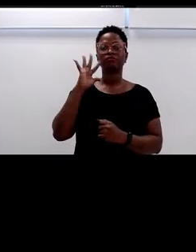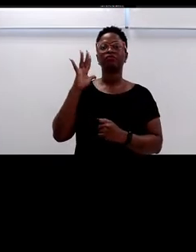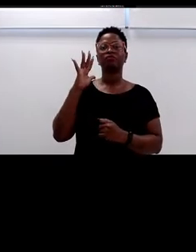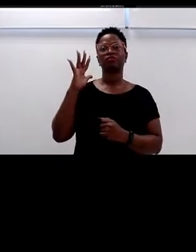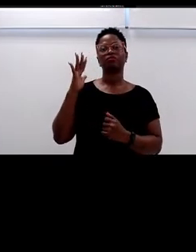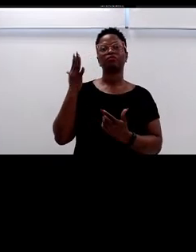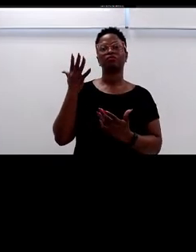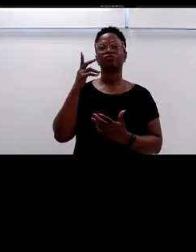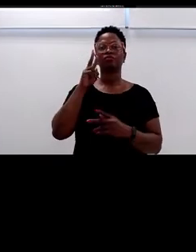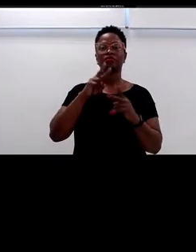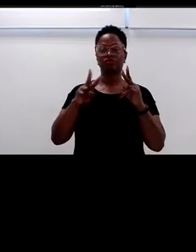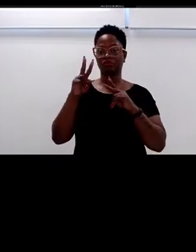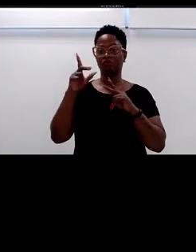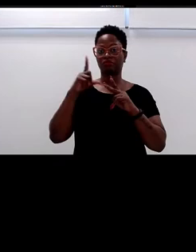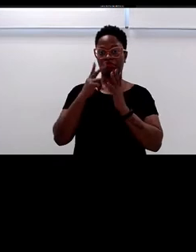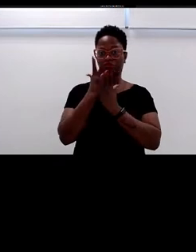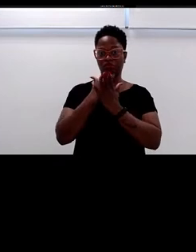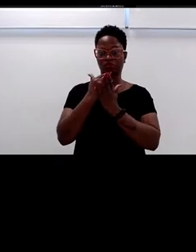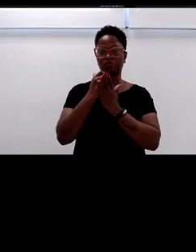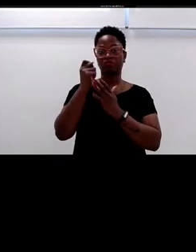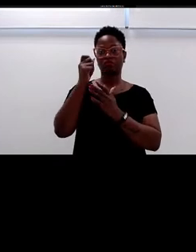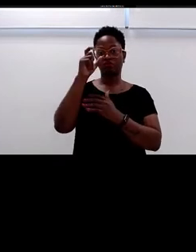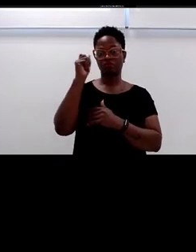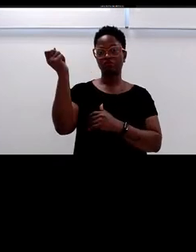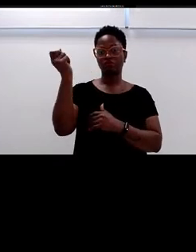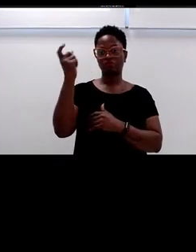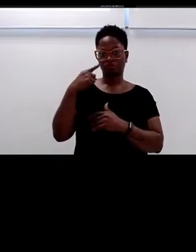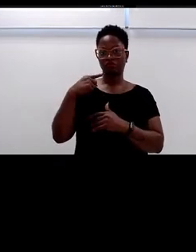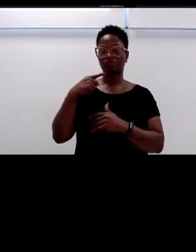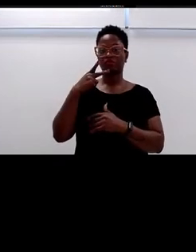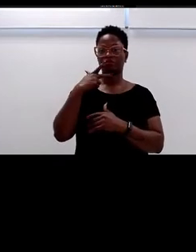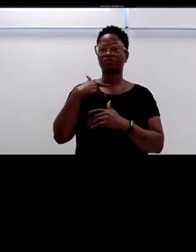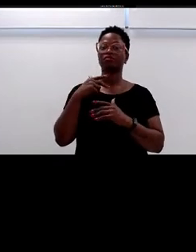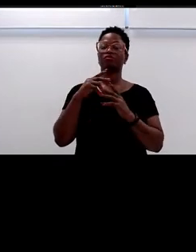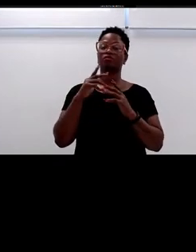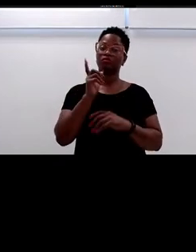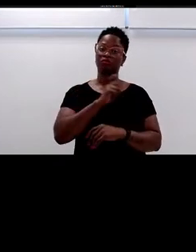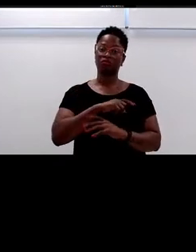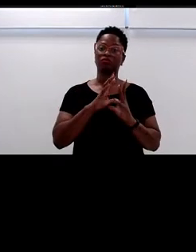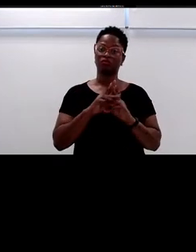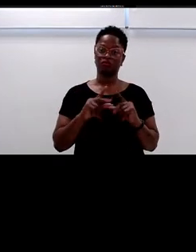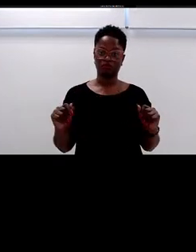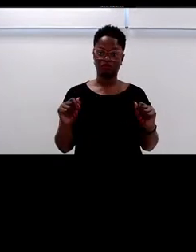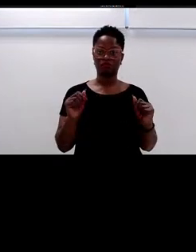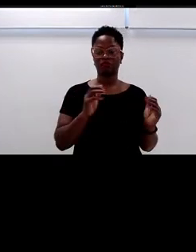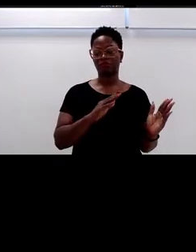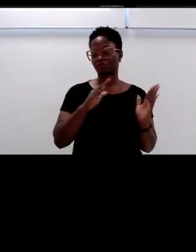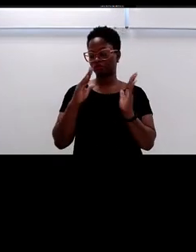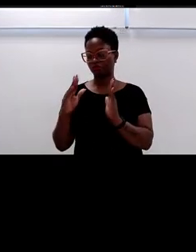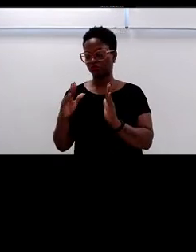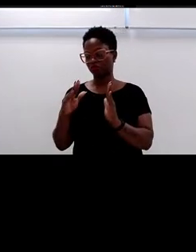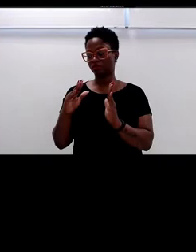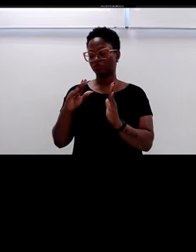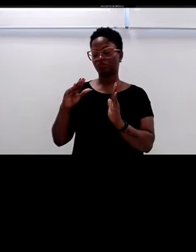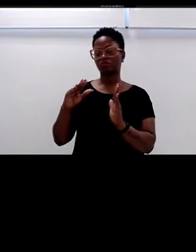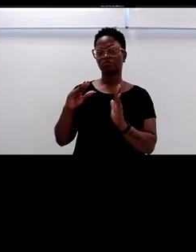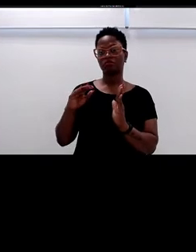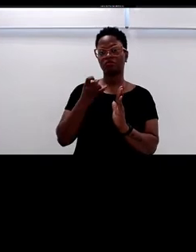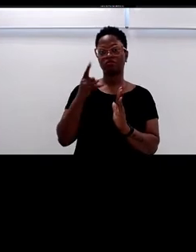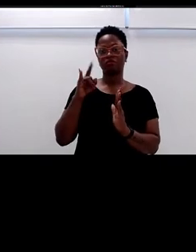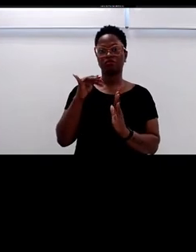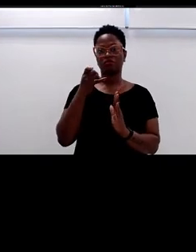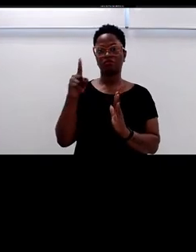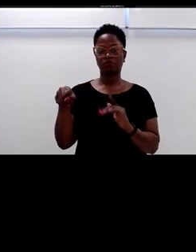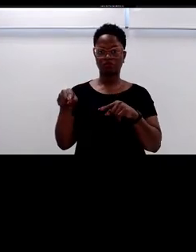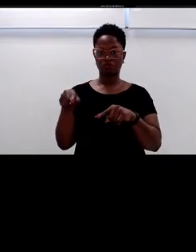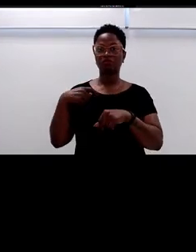na cabeça, né? E que pisa a cabeça da serpente, do mal. Do outro lado, temos São João, né? São João Evangelista. Ele tanto está no